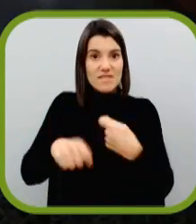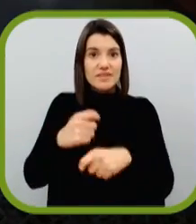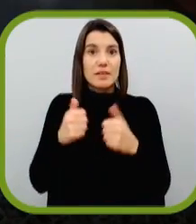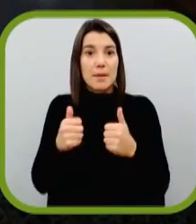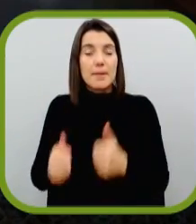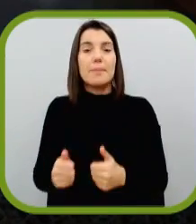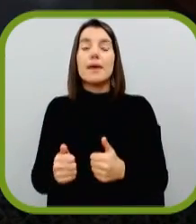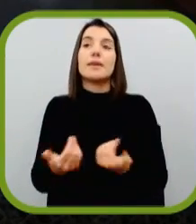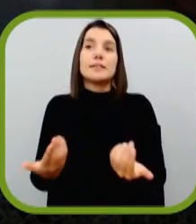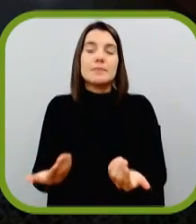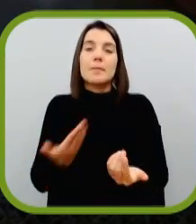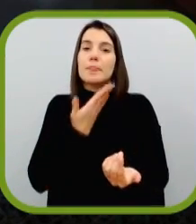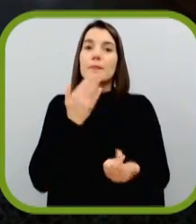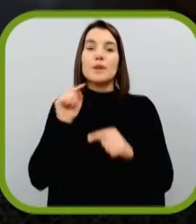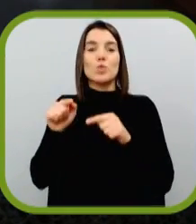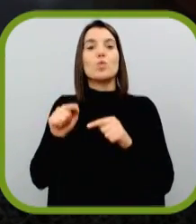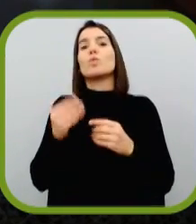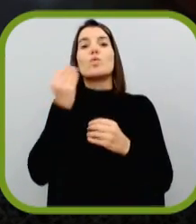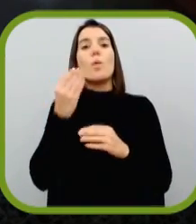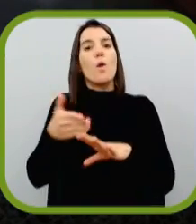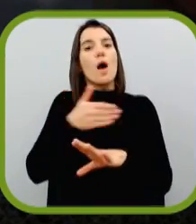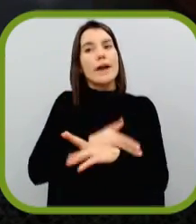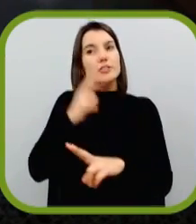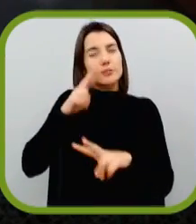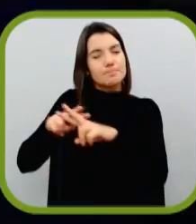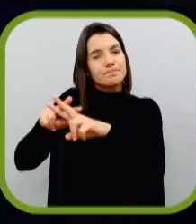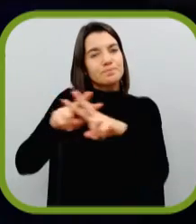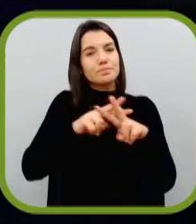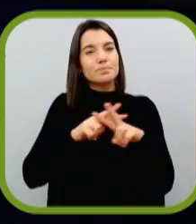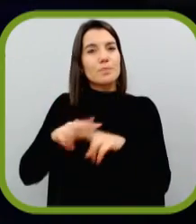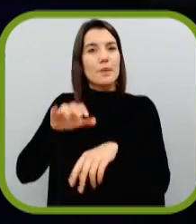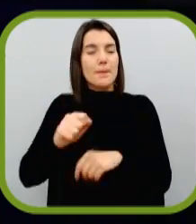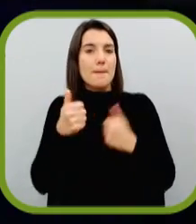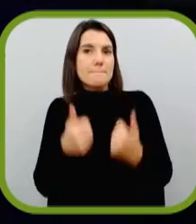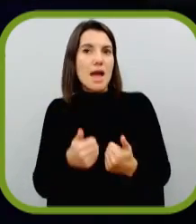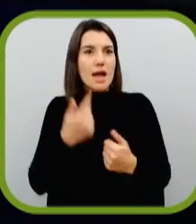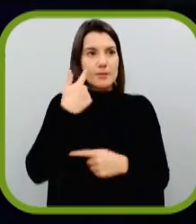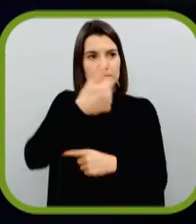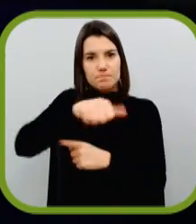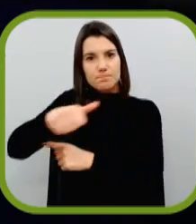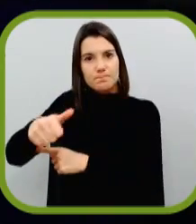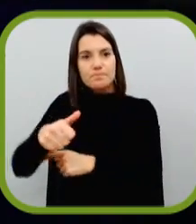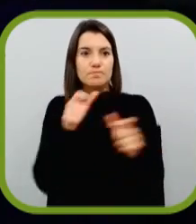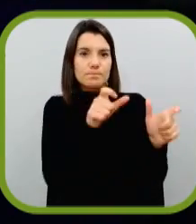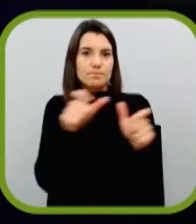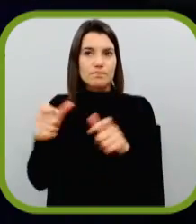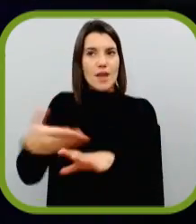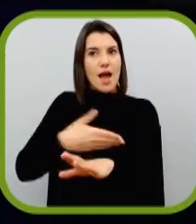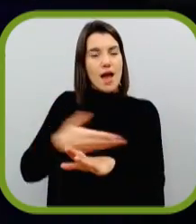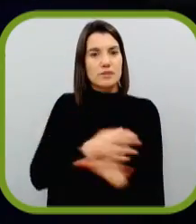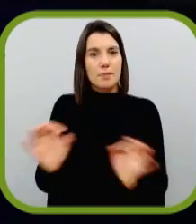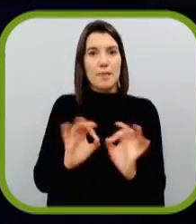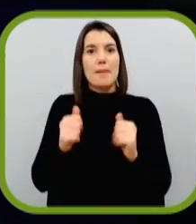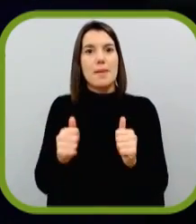sucesso advém efetivamente de se fazer um correto diagnóstico, uma correta monitorização e antecipação